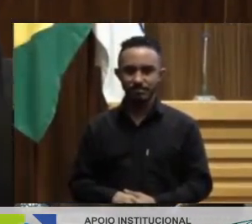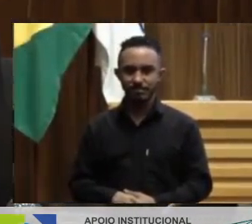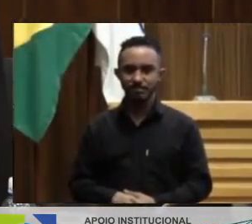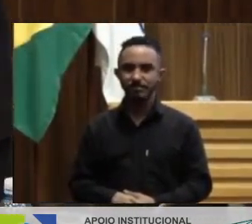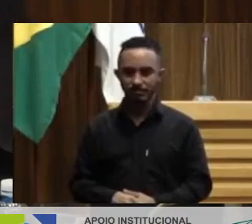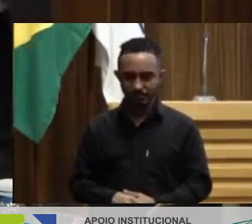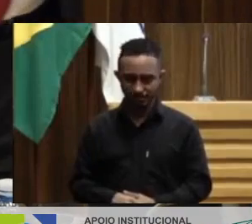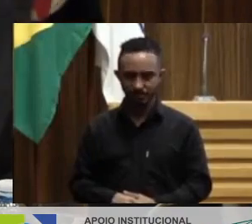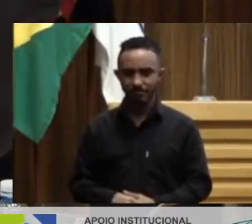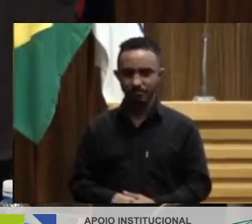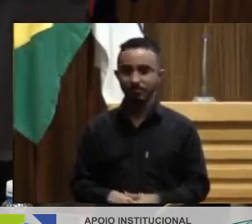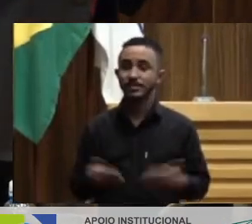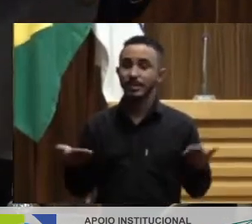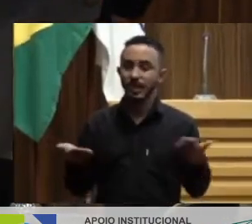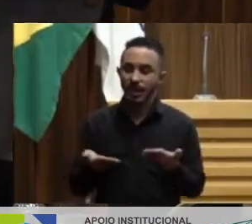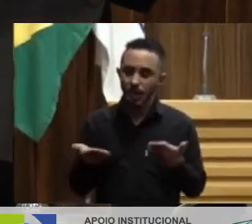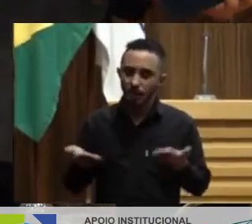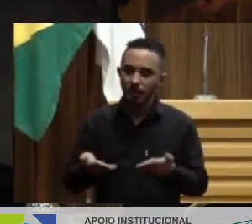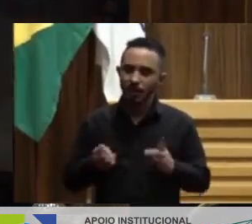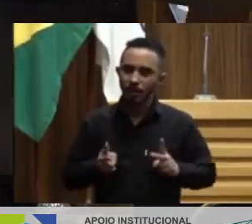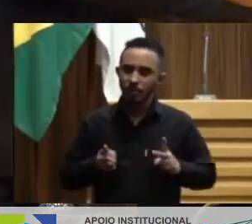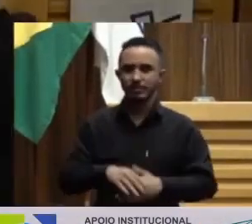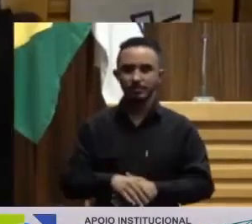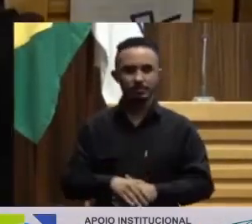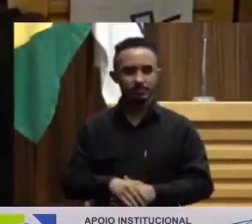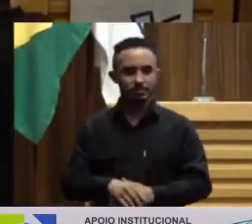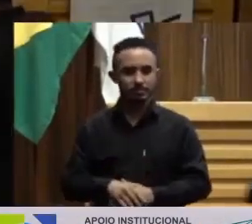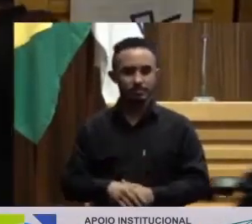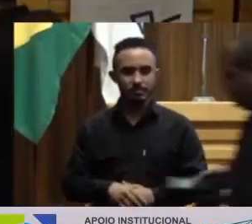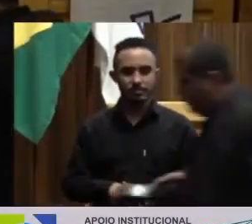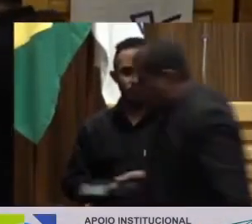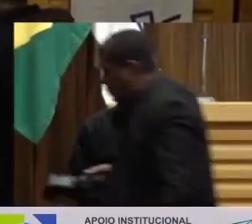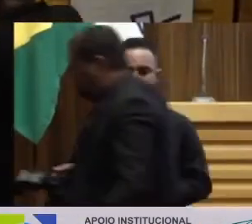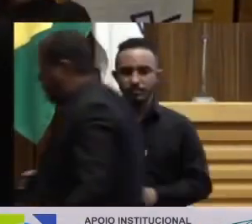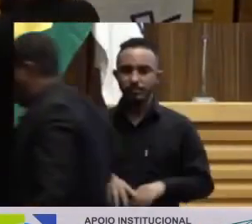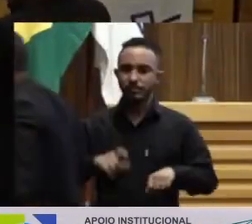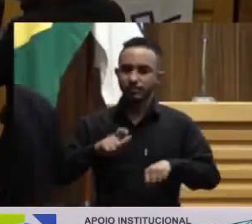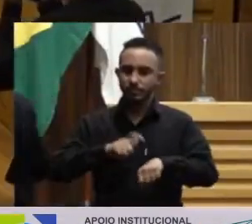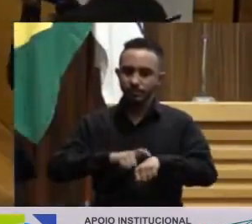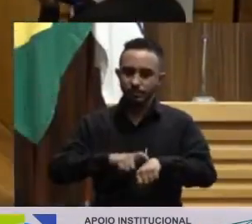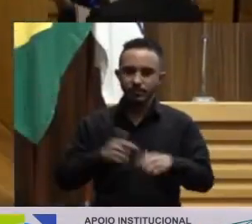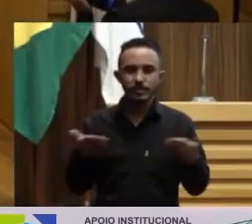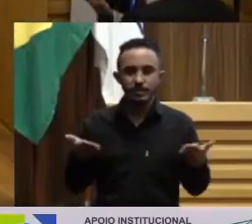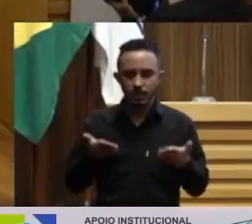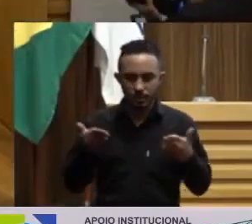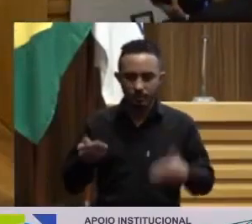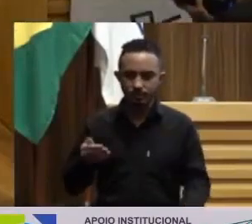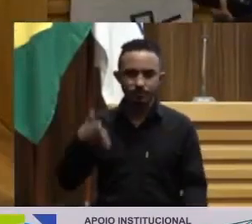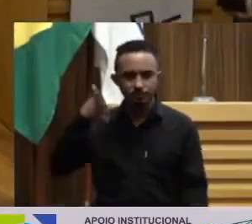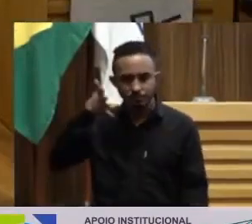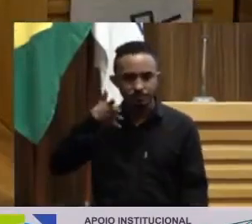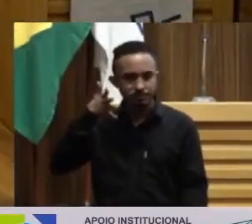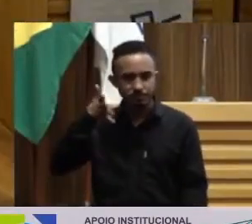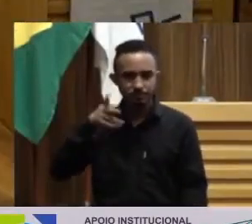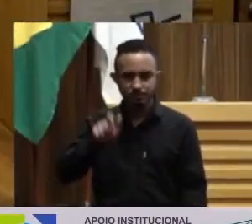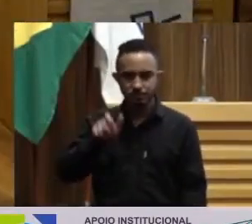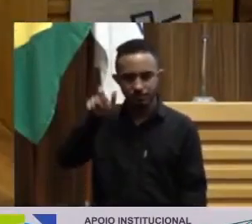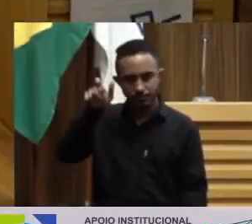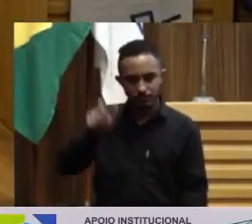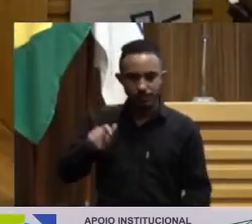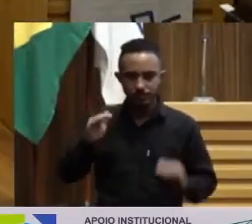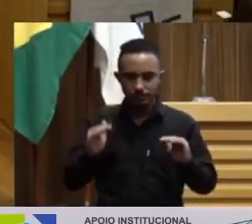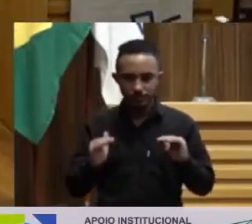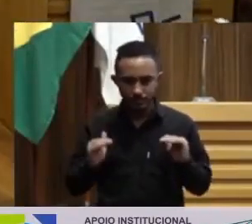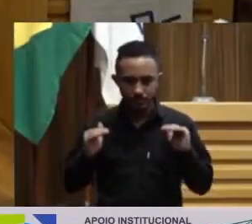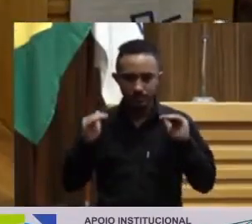Muito bem. E agora, dando sequência, é chegado o momento de ouvirmos a palavra do